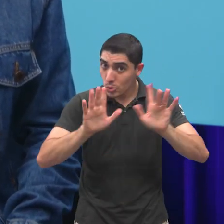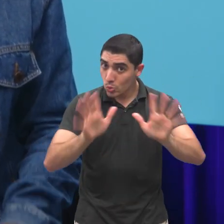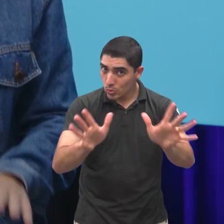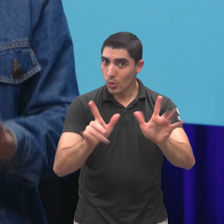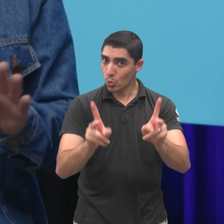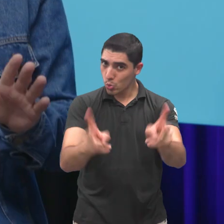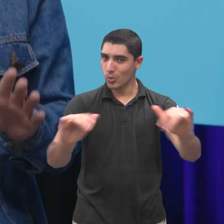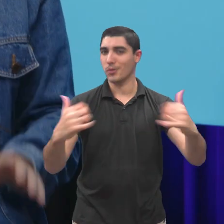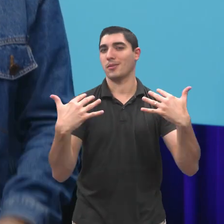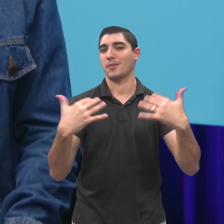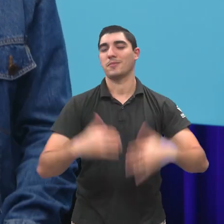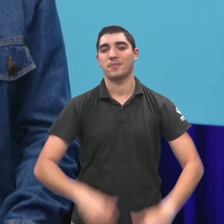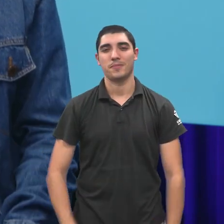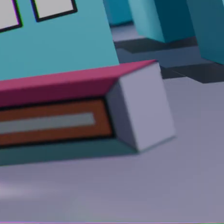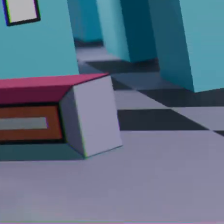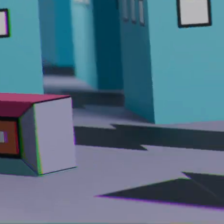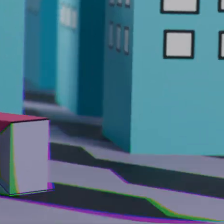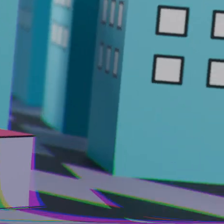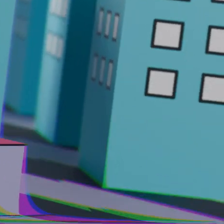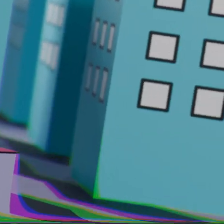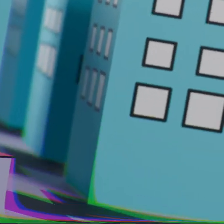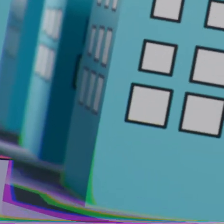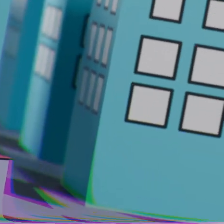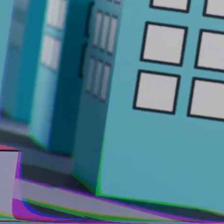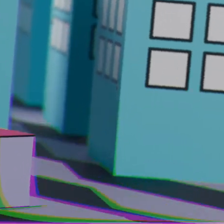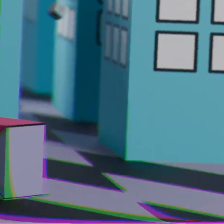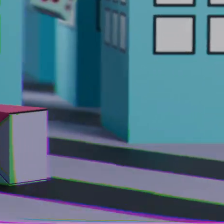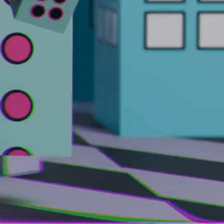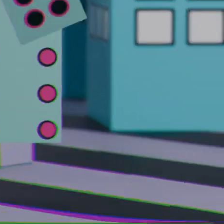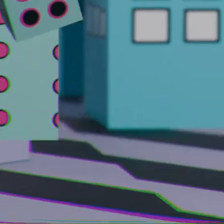daí porque daqui a pouco tem mais, viu?